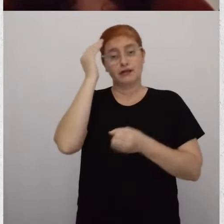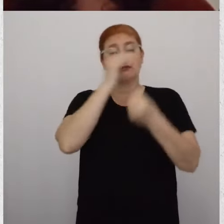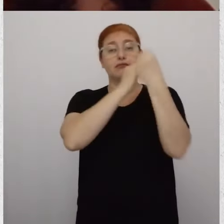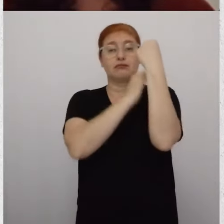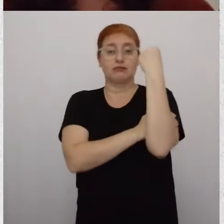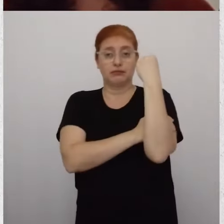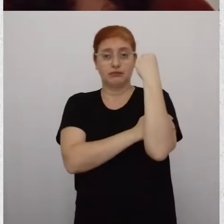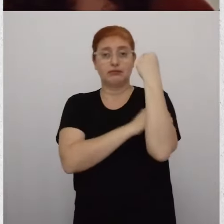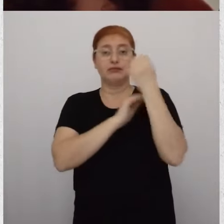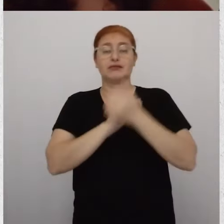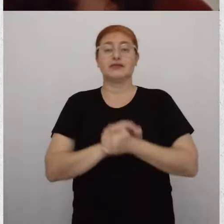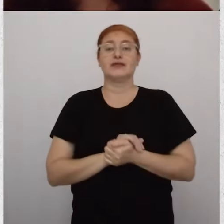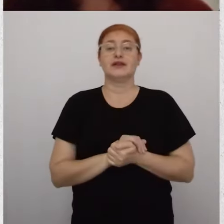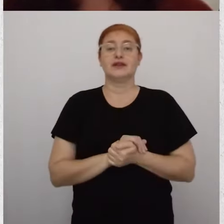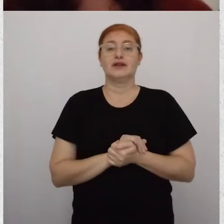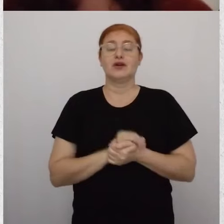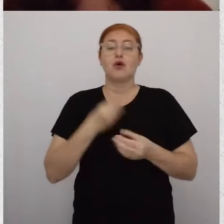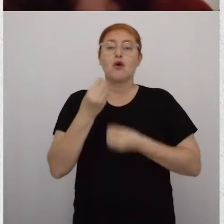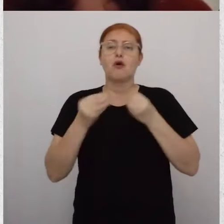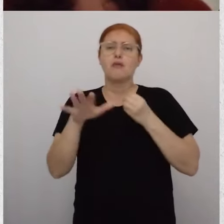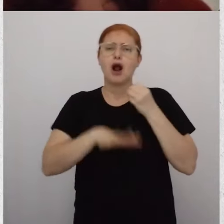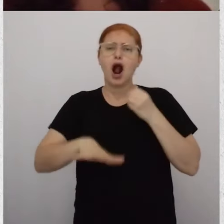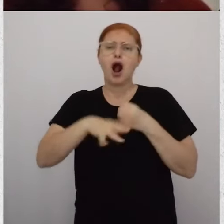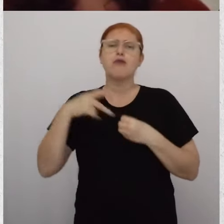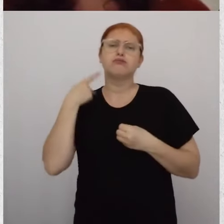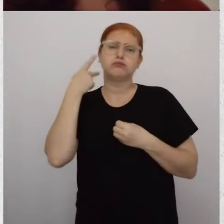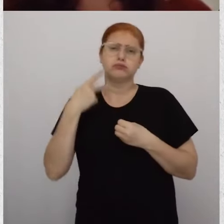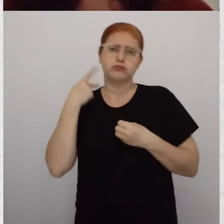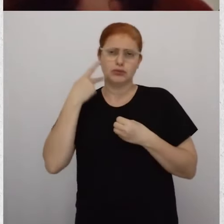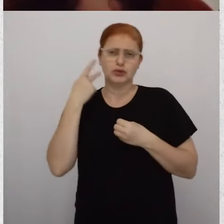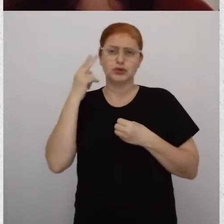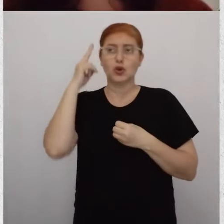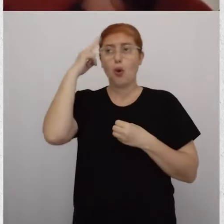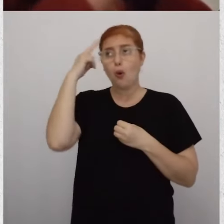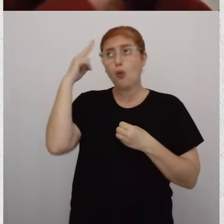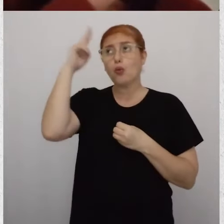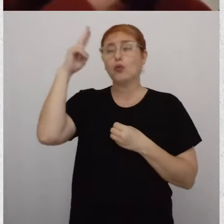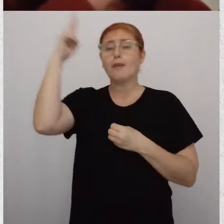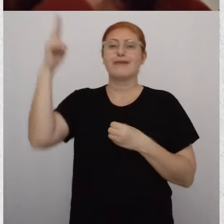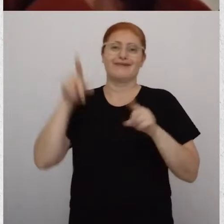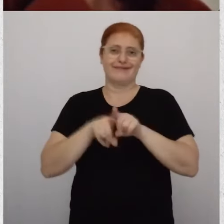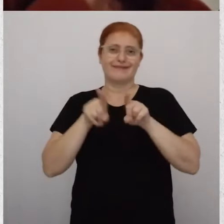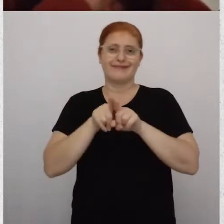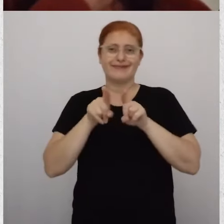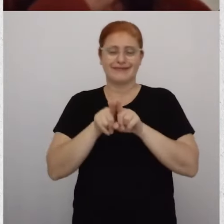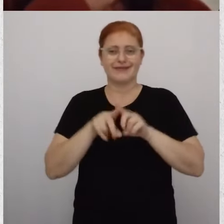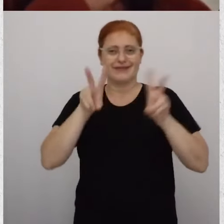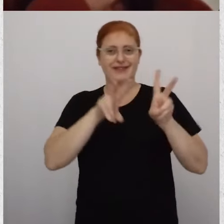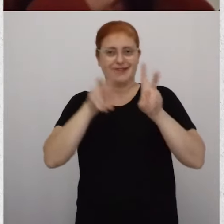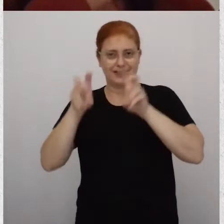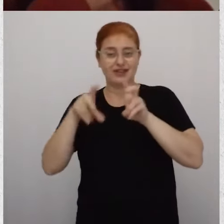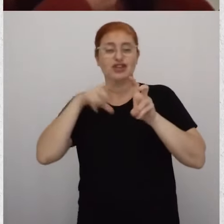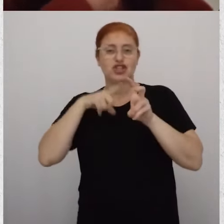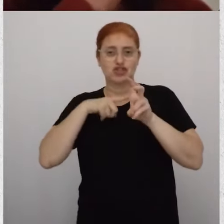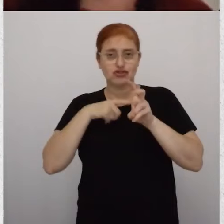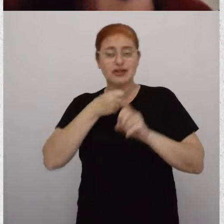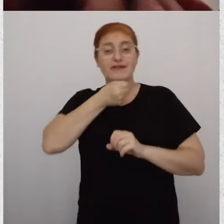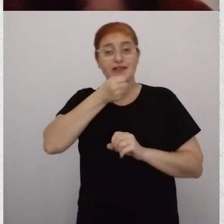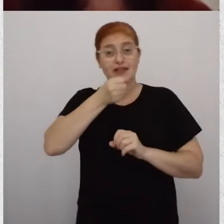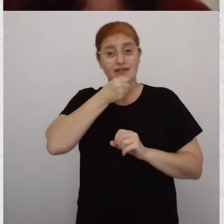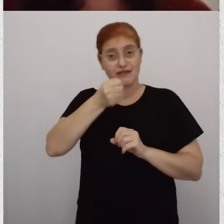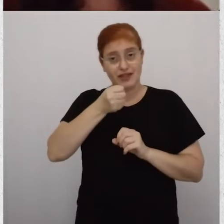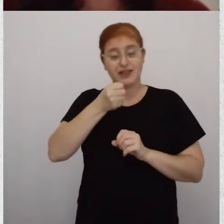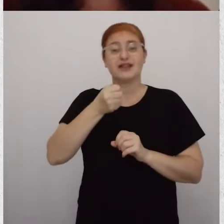feminismo como campo político, como utopia também. Eram um pouco essas questões que estavam nas entrevistas. Eu